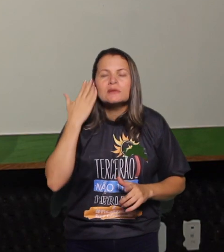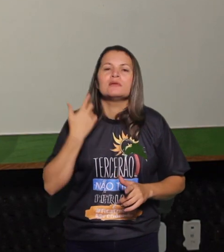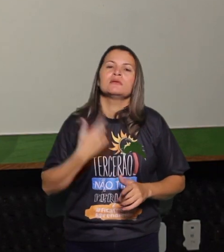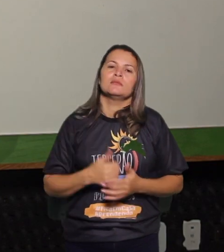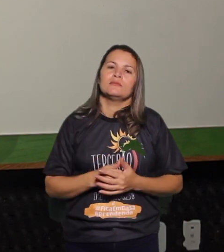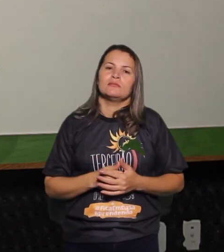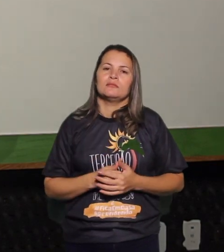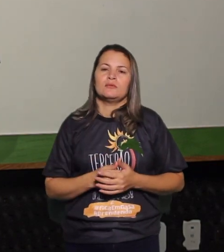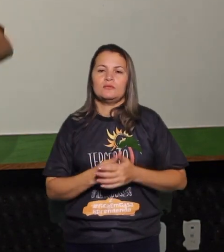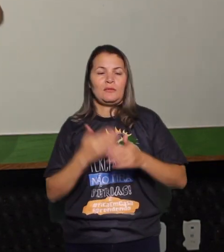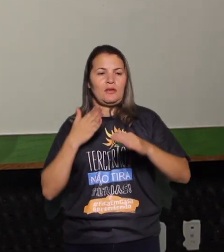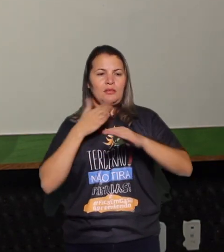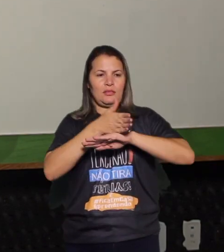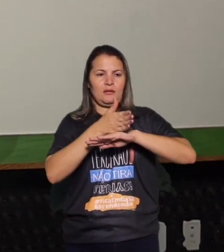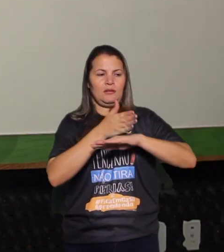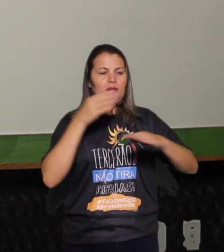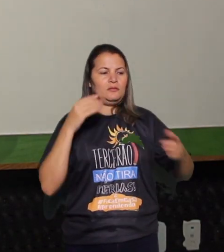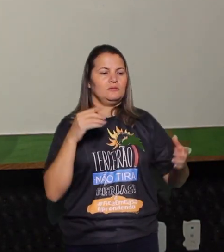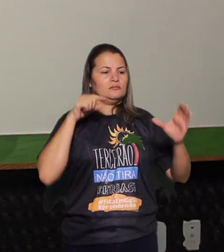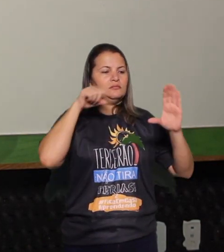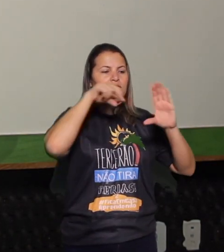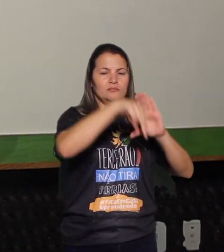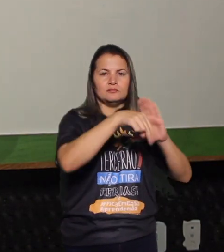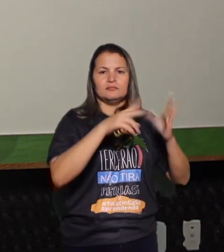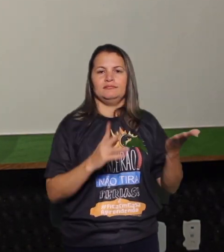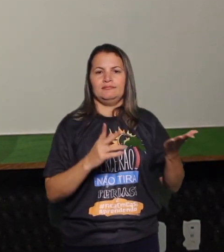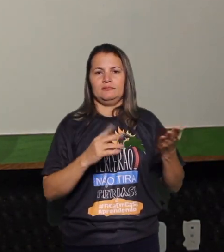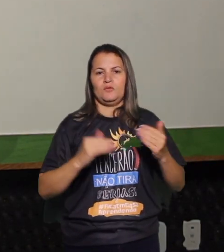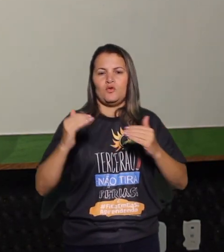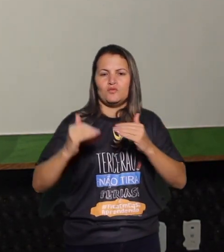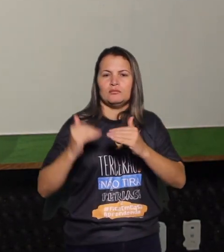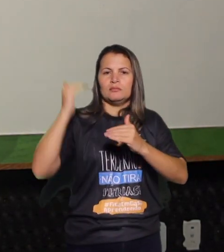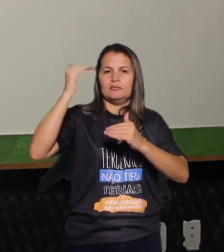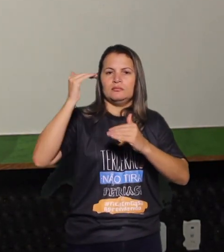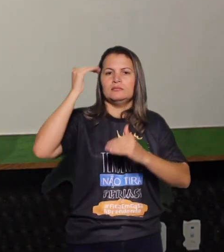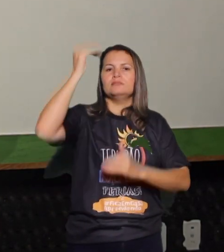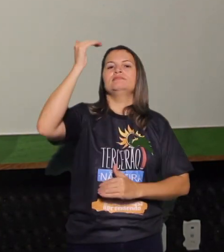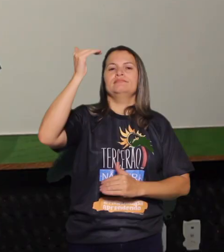dentro, subir para cima. Pleonasmo, tá bom?